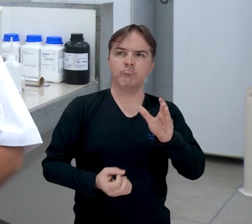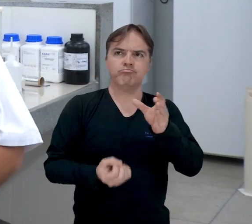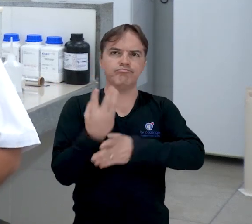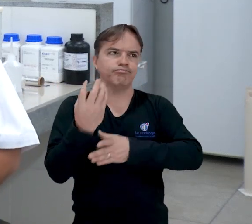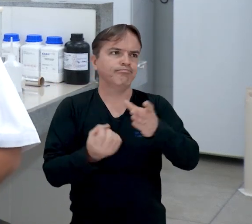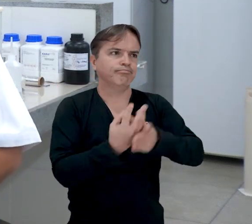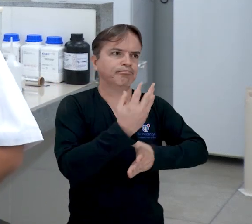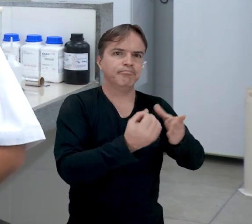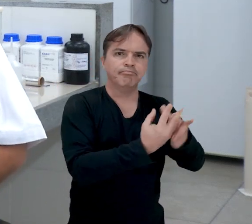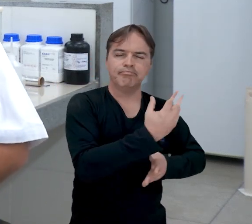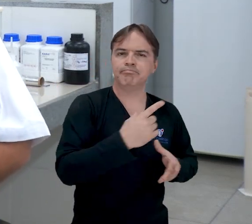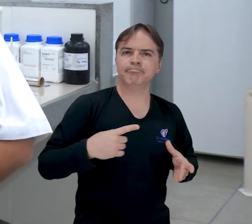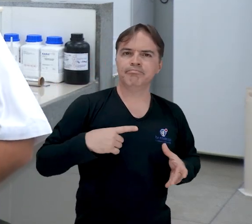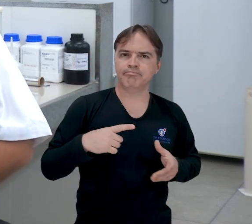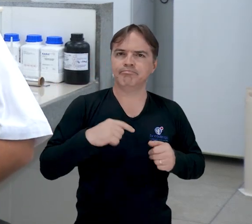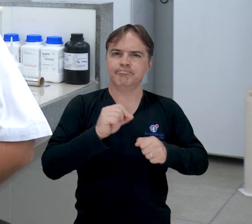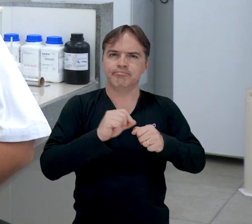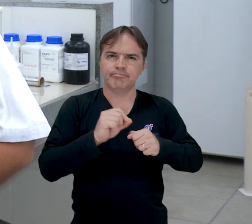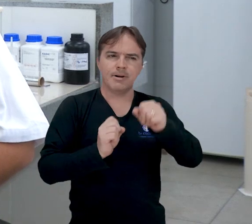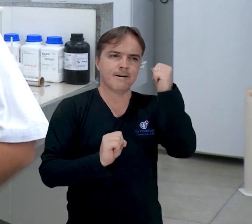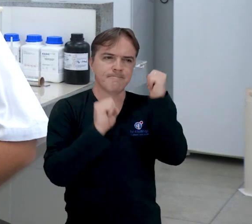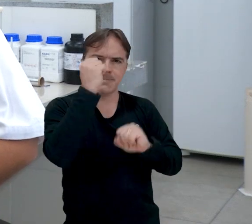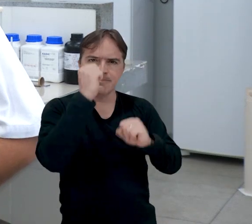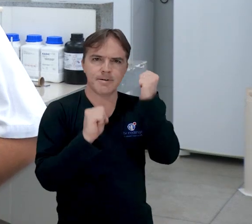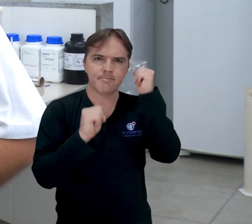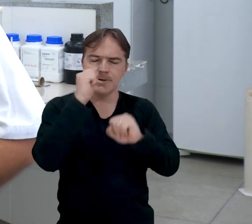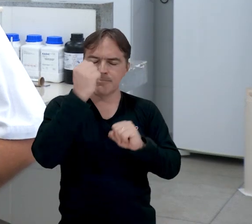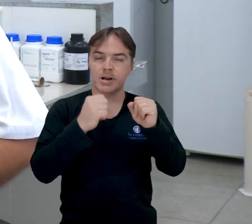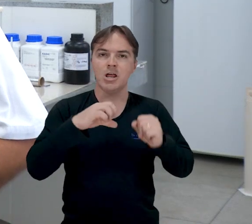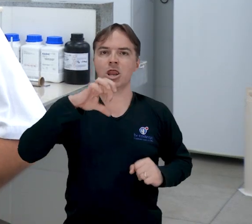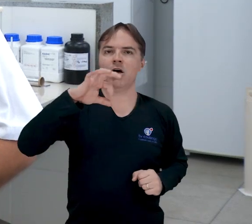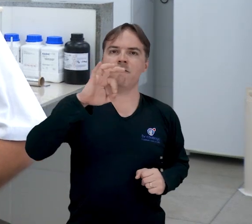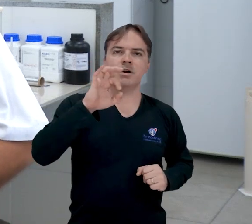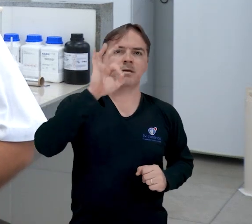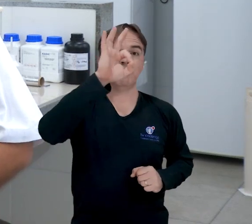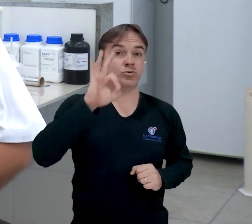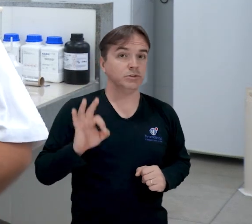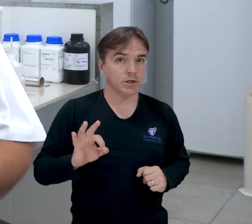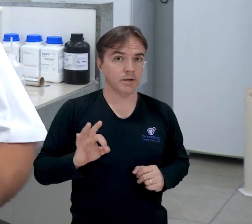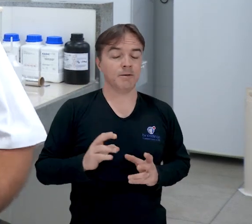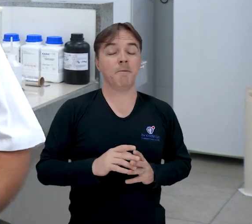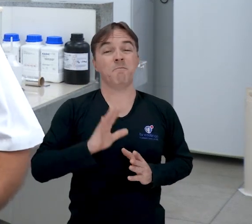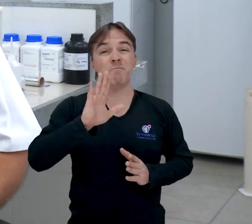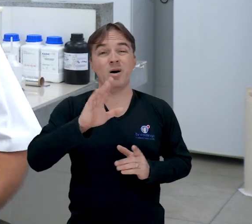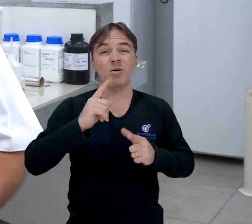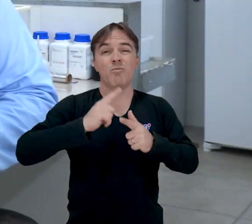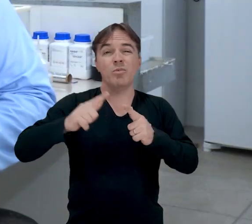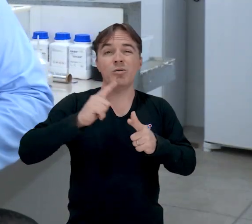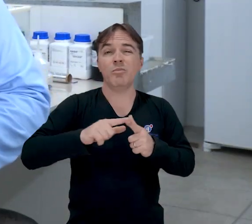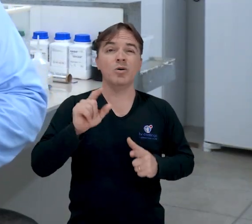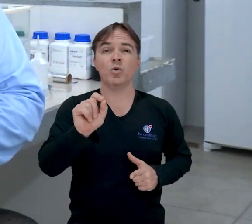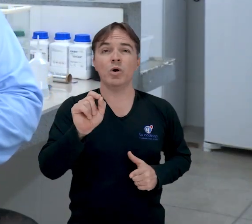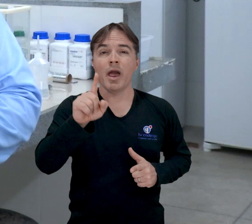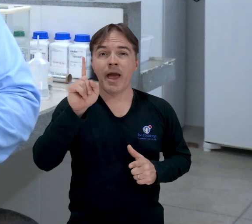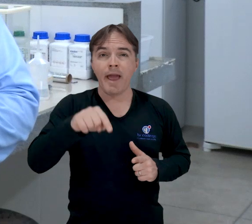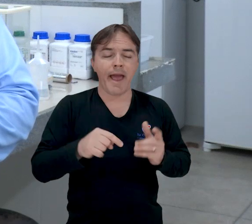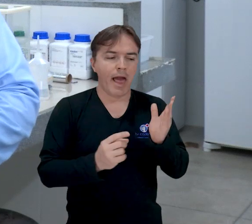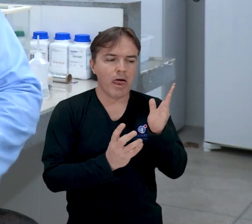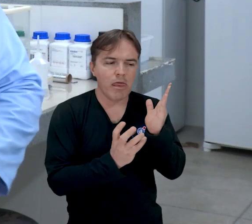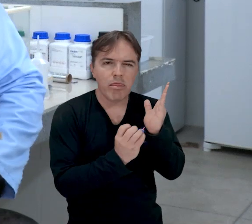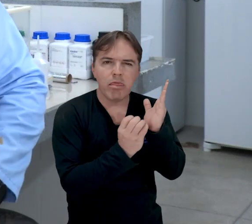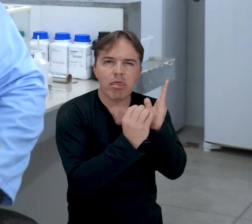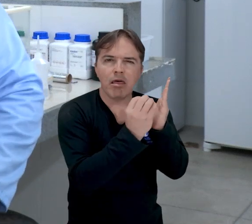dos metais produzidos no mundo são os aços, ele tem a grande desvantagem do problema da corrosão. O